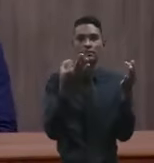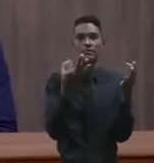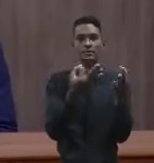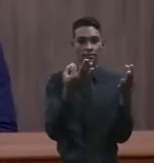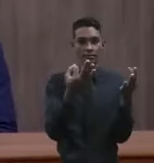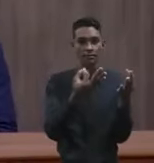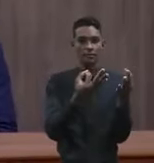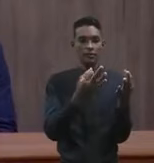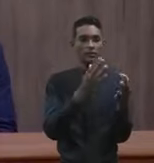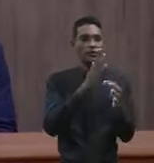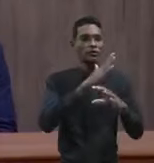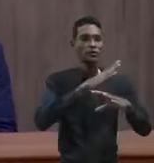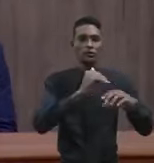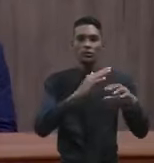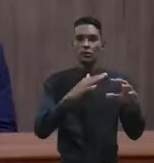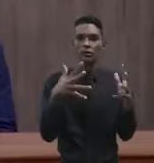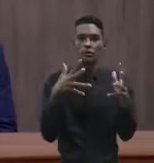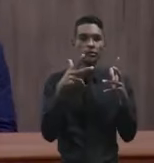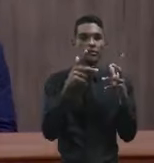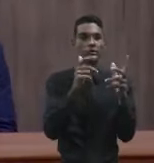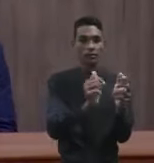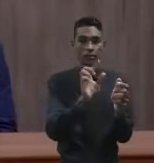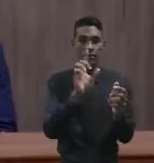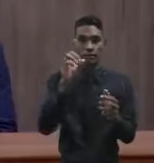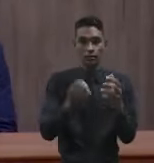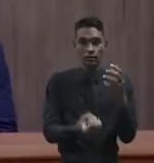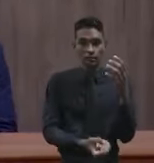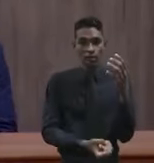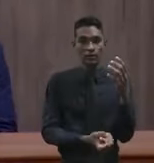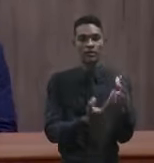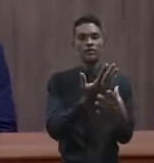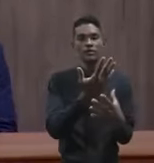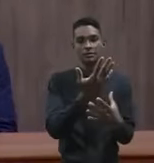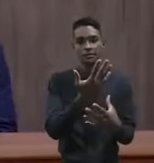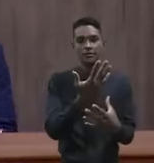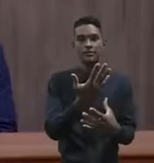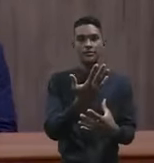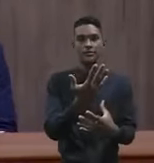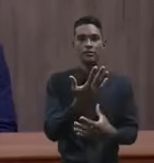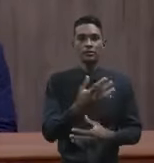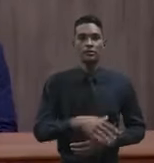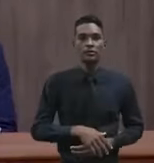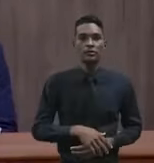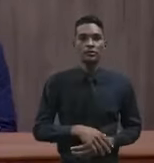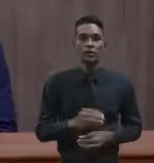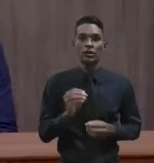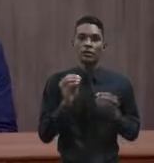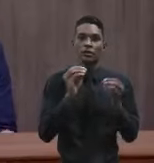fauna, a flora, tudo quem deu um toque lindo foi o Espírito Santo de Deus.